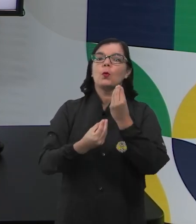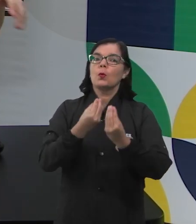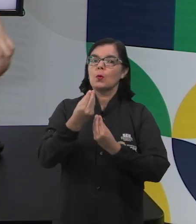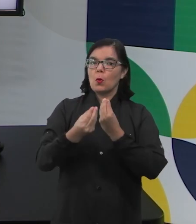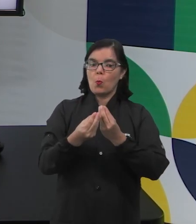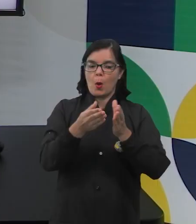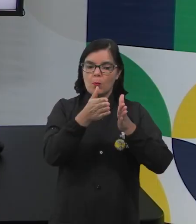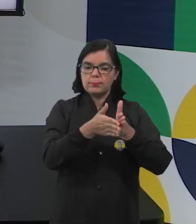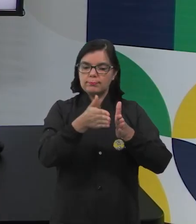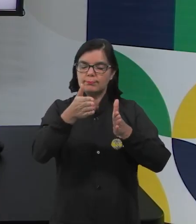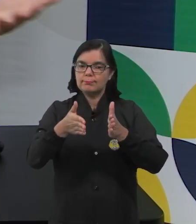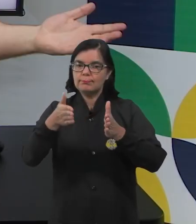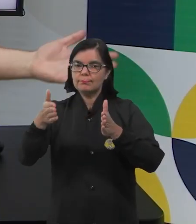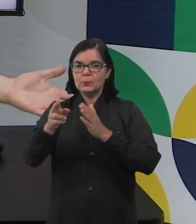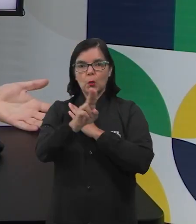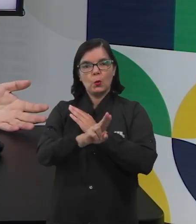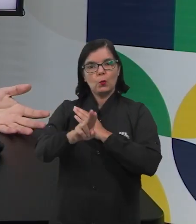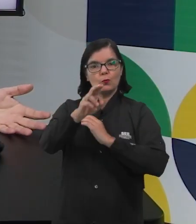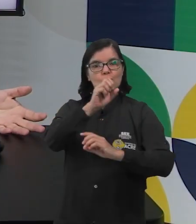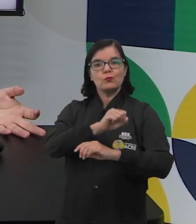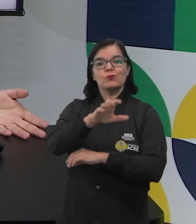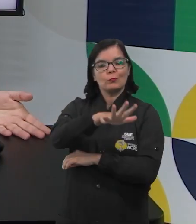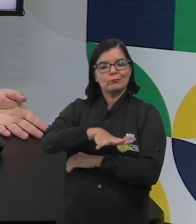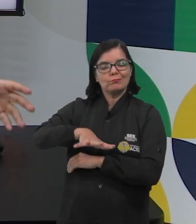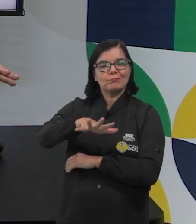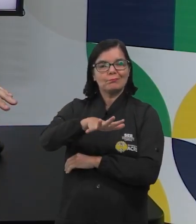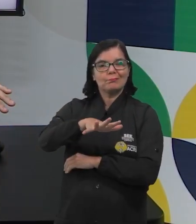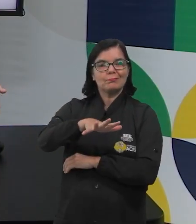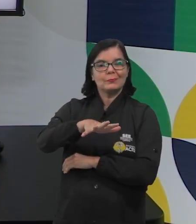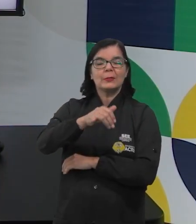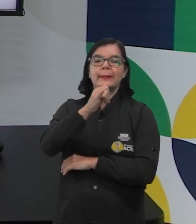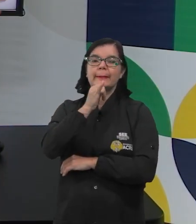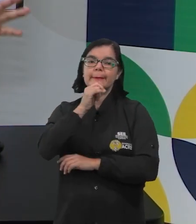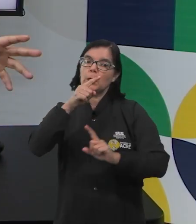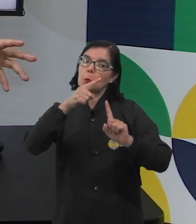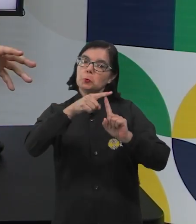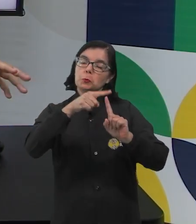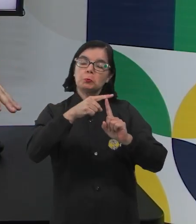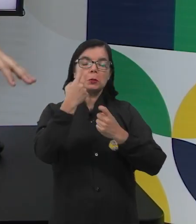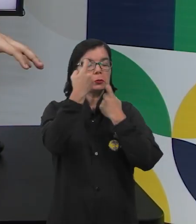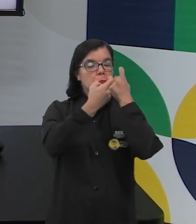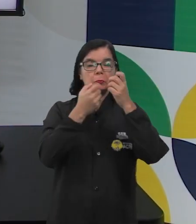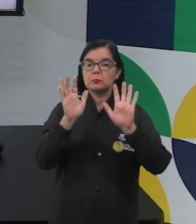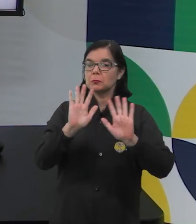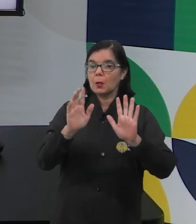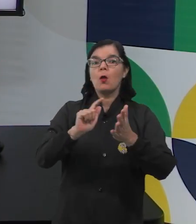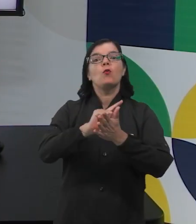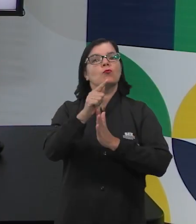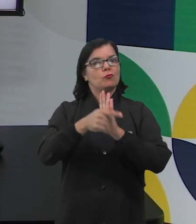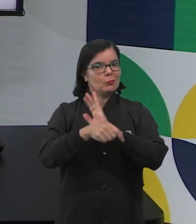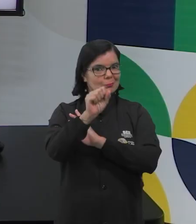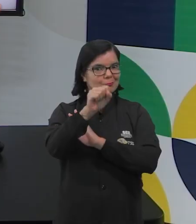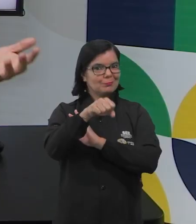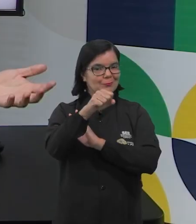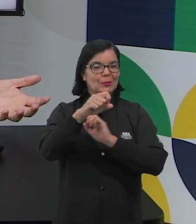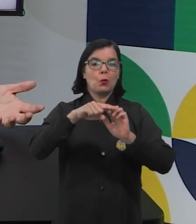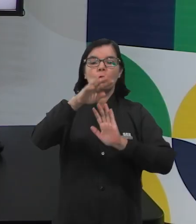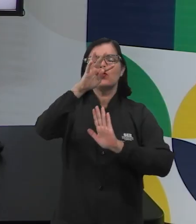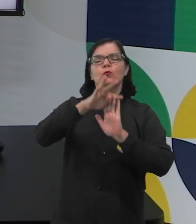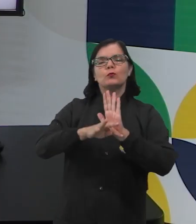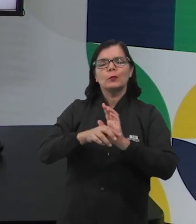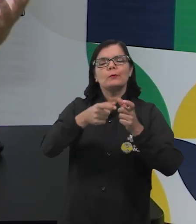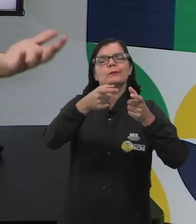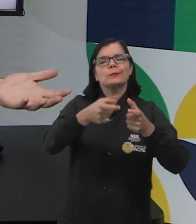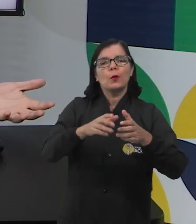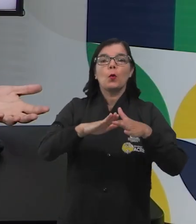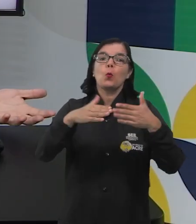de classificação o seu uso social, tá? Enquanto a tipologia não vai se preocupar muito com isso, o gênero sim. Onde o texto está circulando,